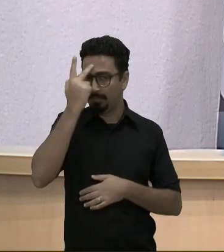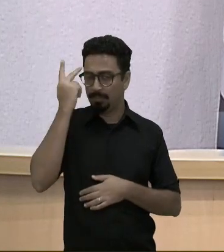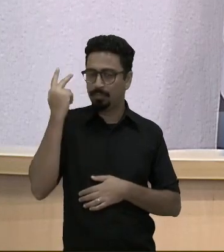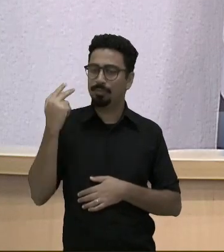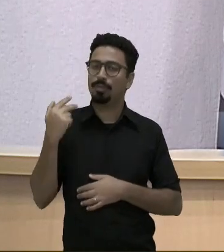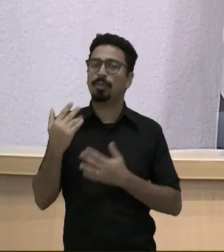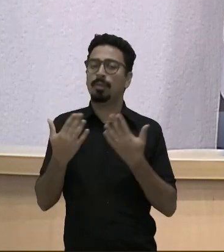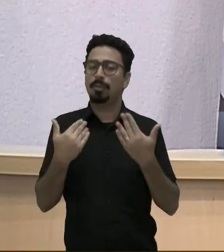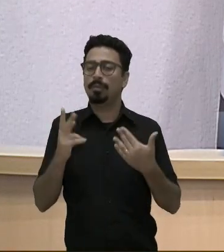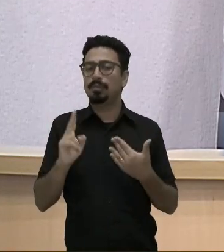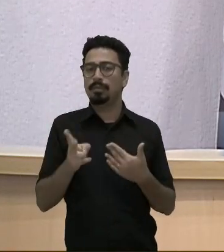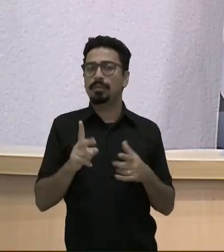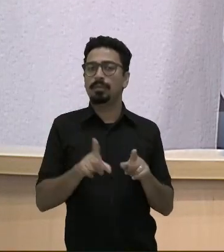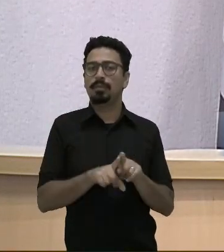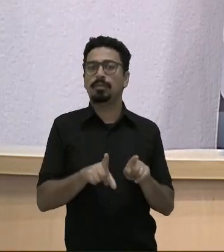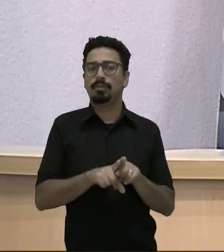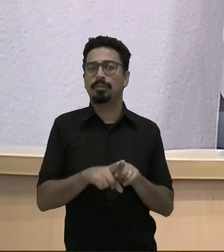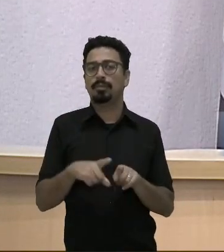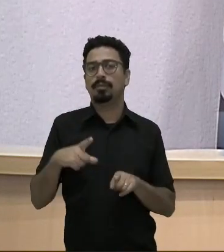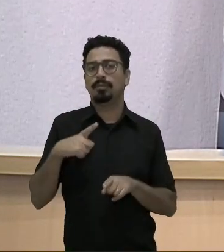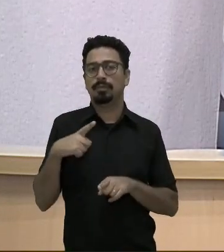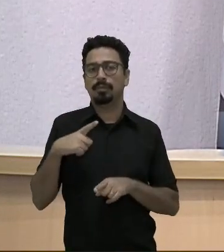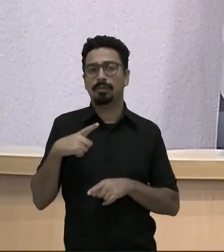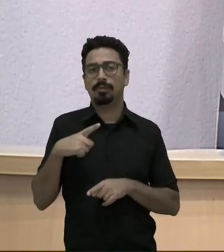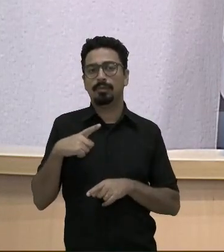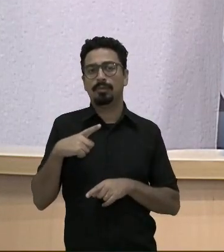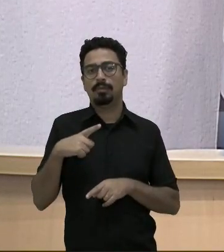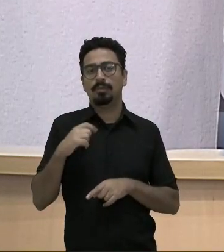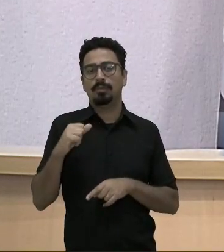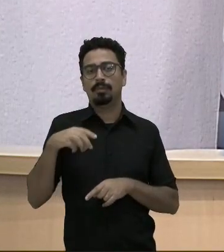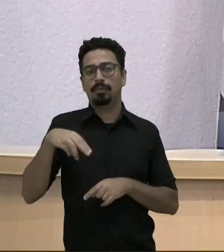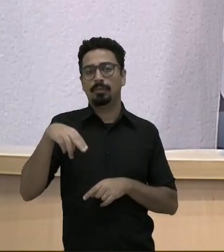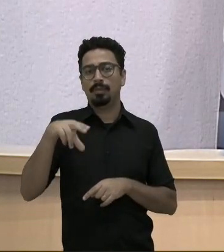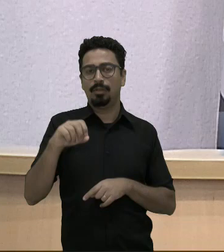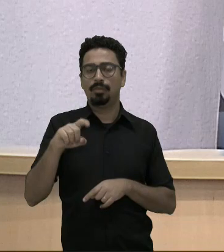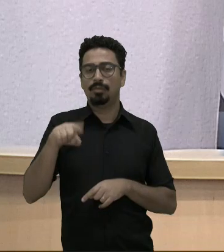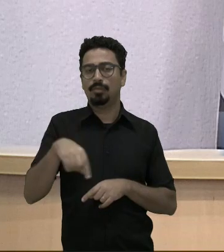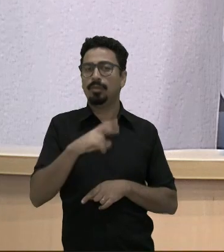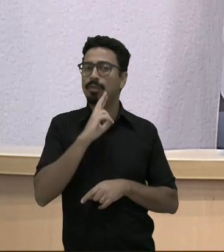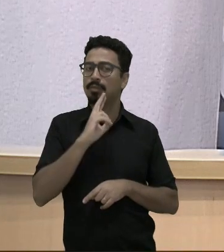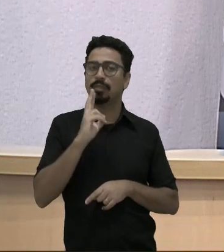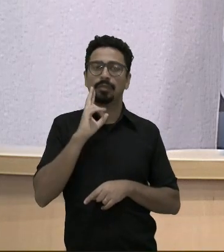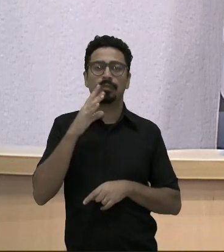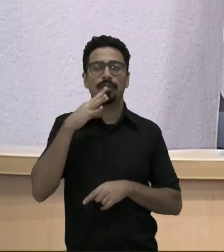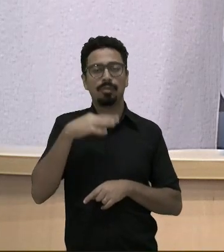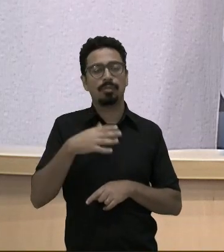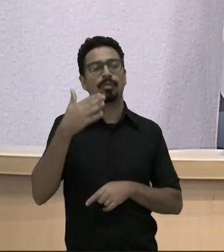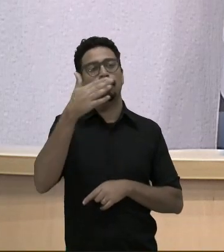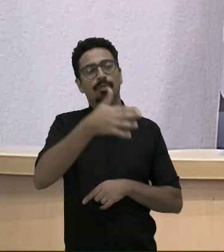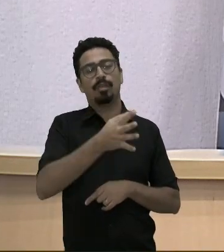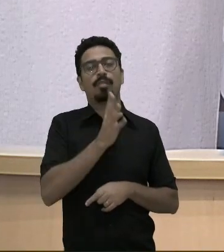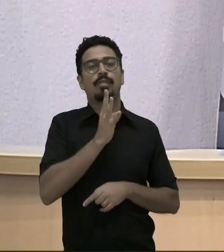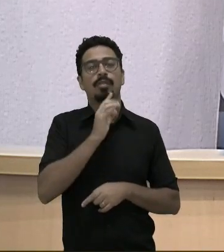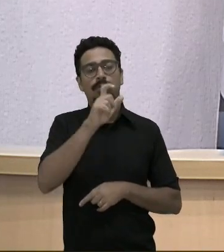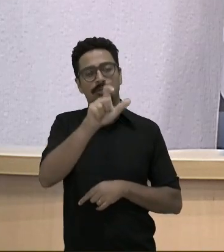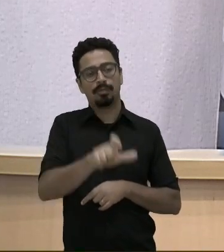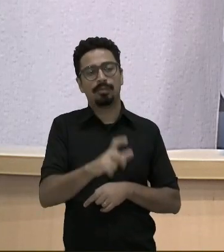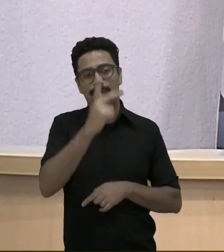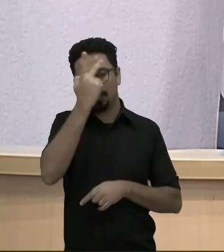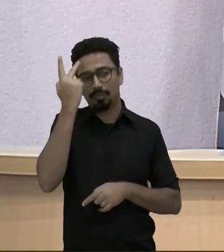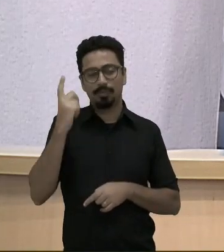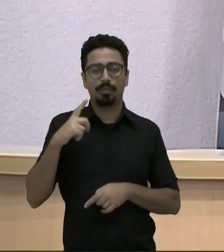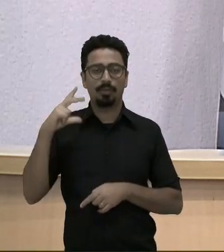conversando. Nós temos lá o Mano, entendeu? Para quem não conhece o restaurante dele, pessoal, vai lá conhecer uma pessoa que contou uma